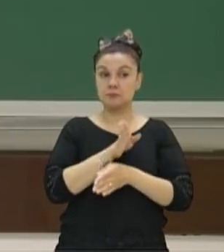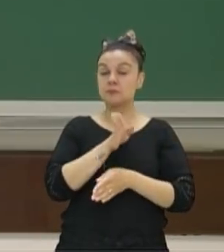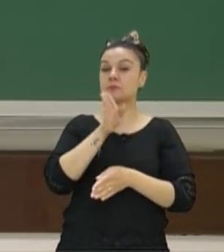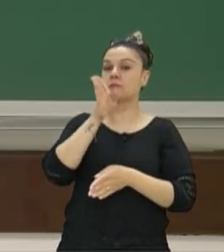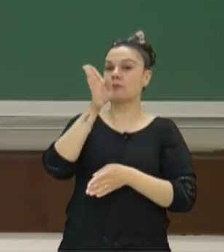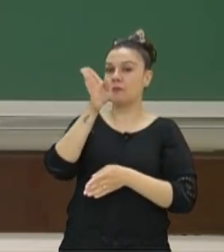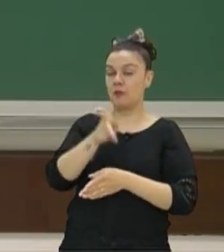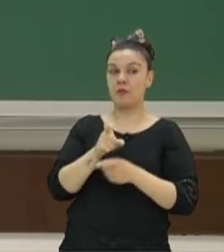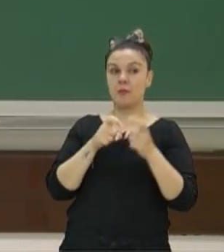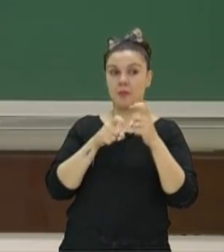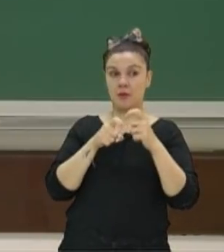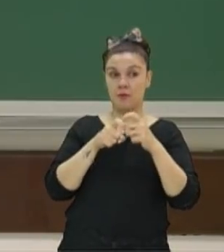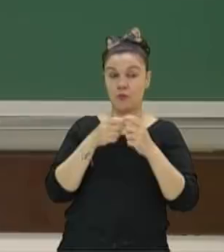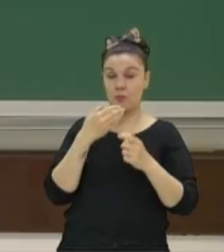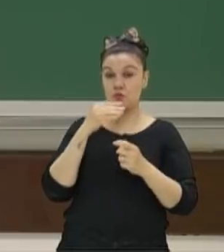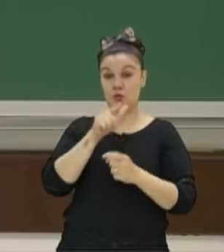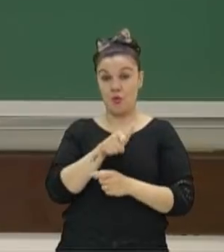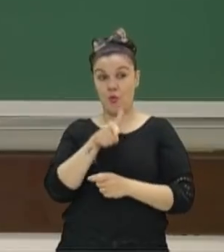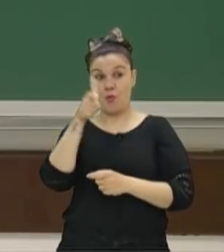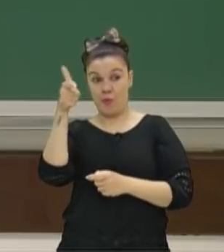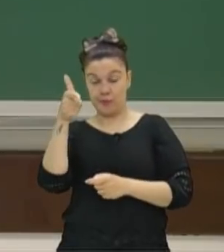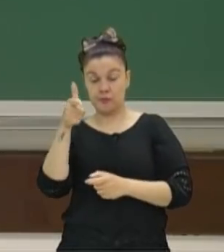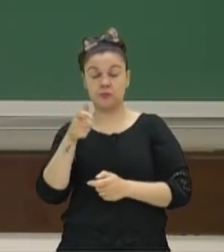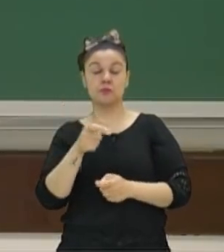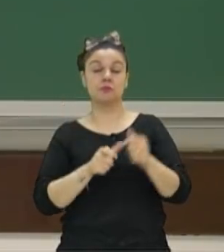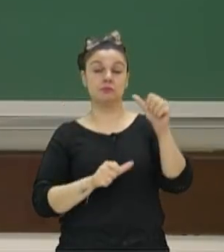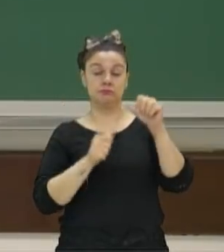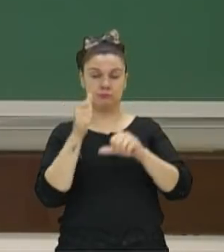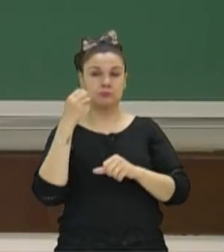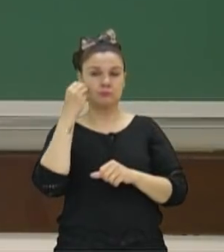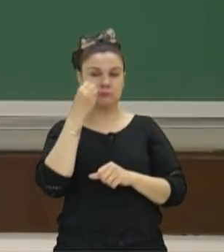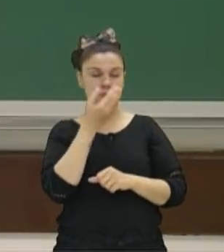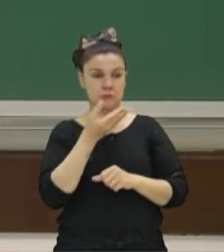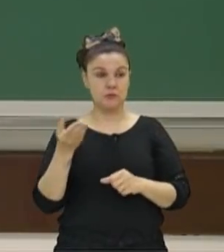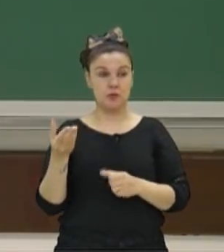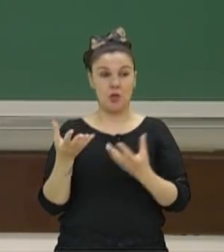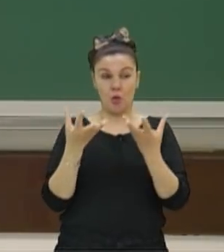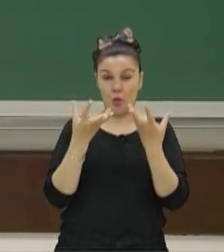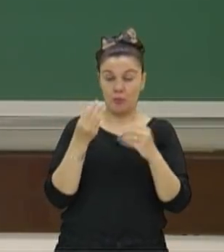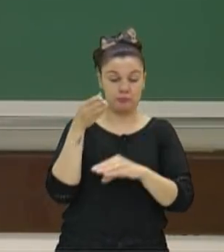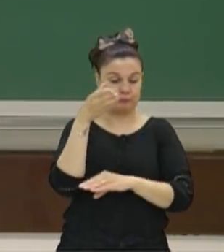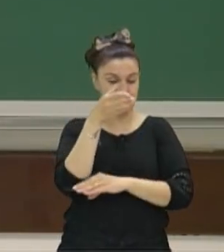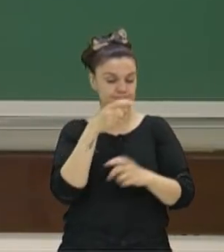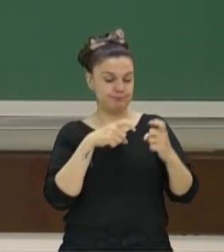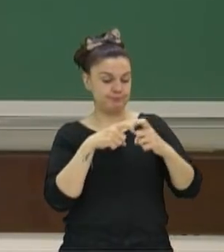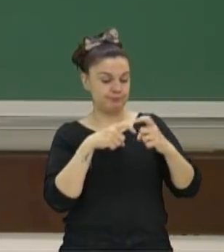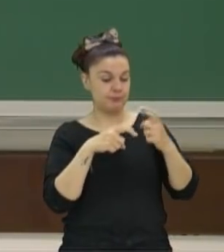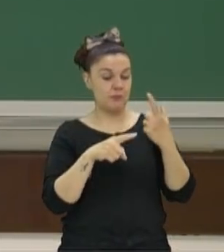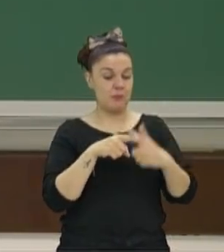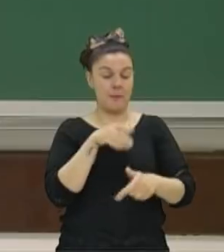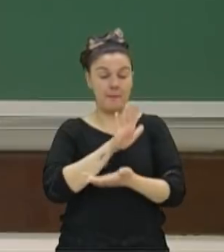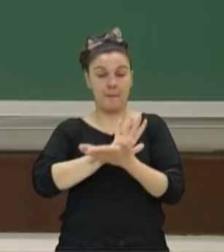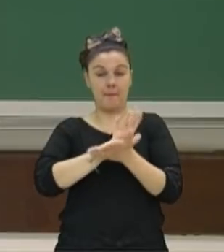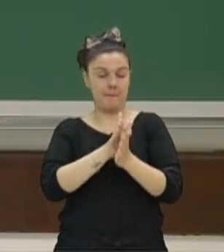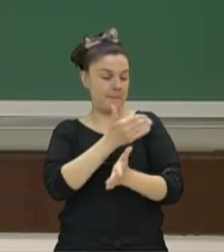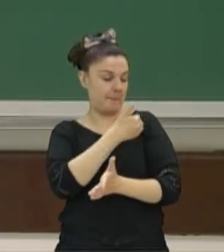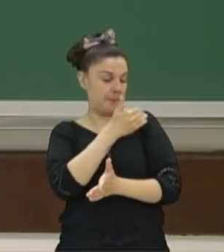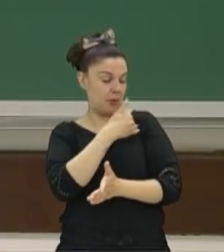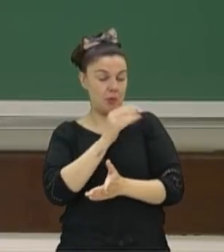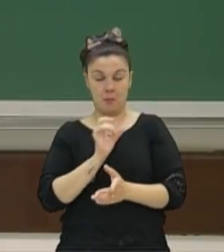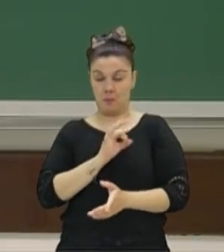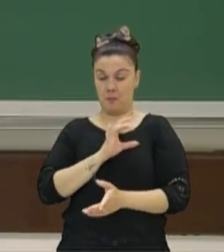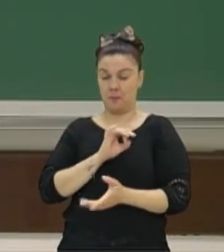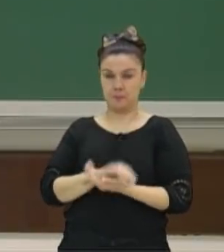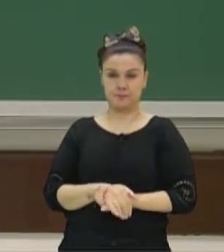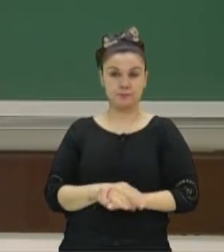aí sim o médico vai solicitar outros exames. Tem muitos homens que não vão ao médico por preconceito, por